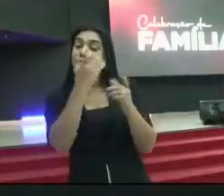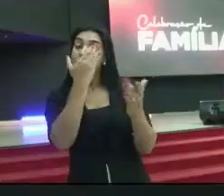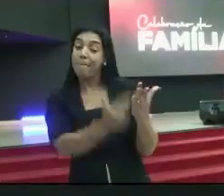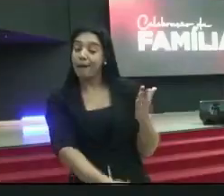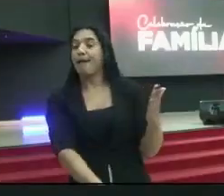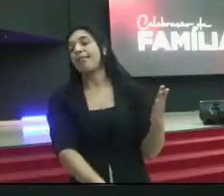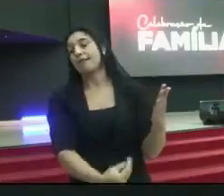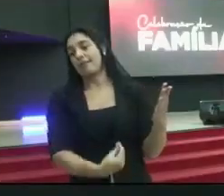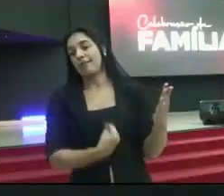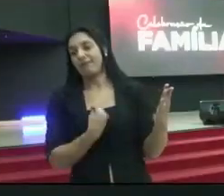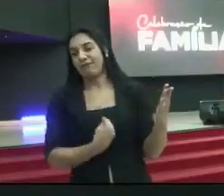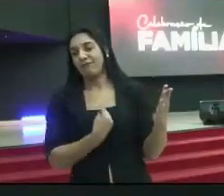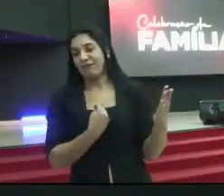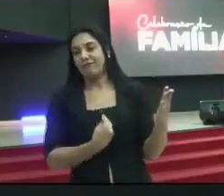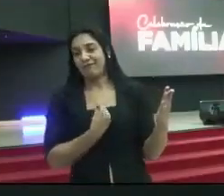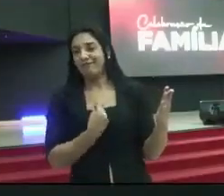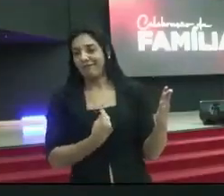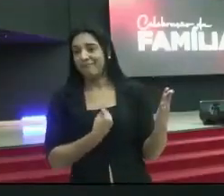a Deus.